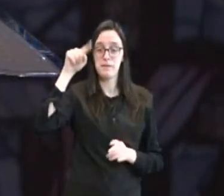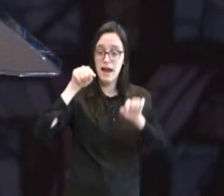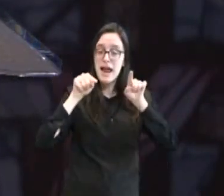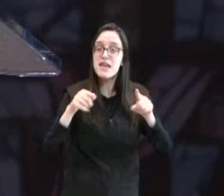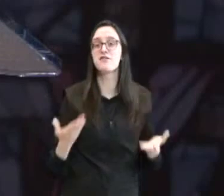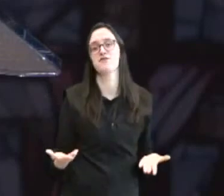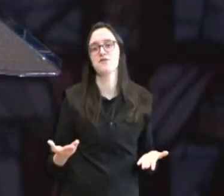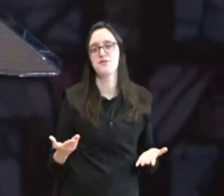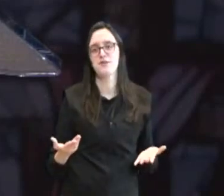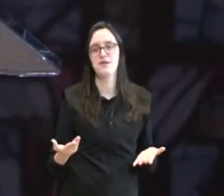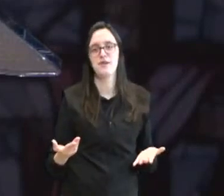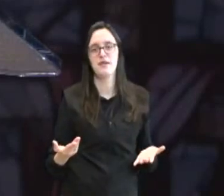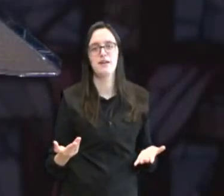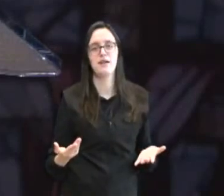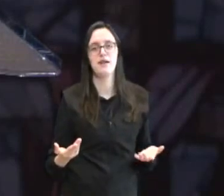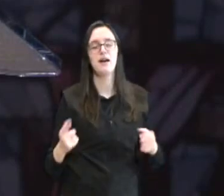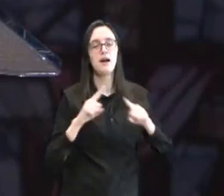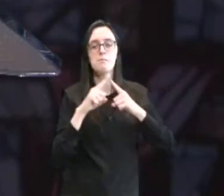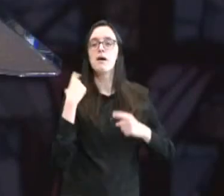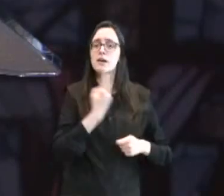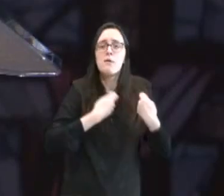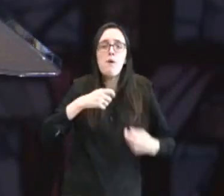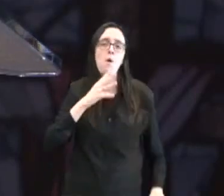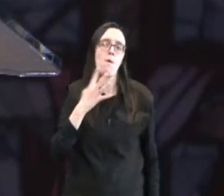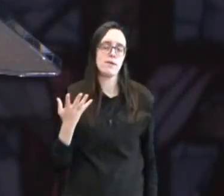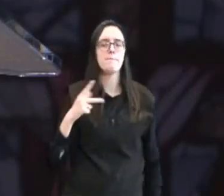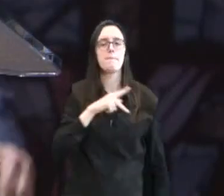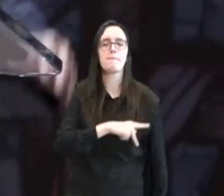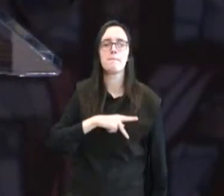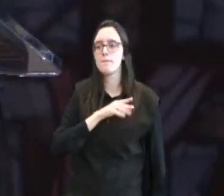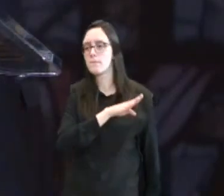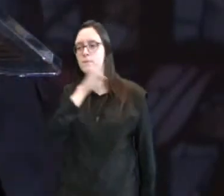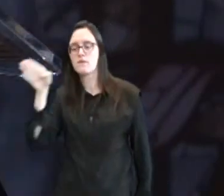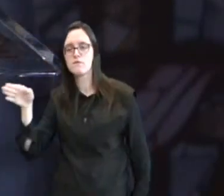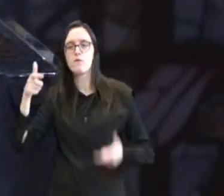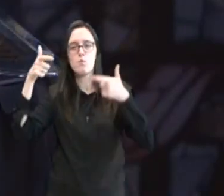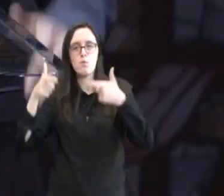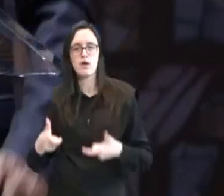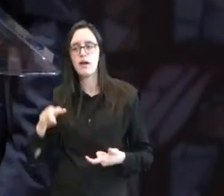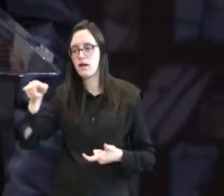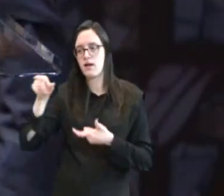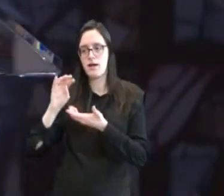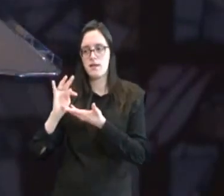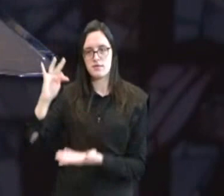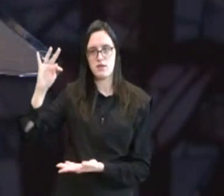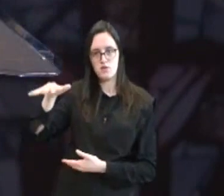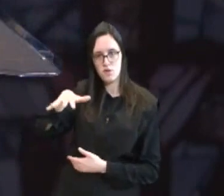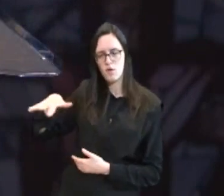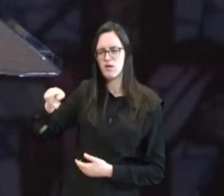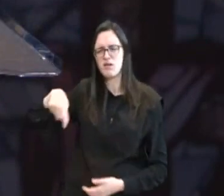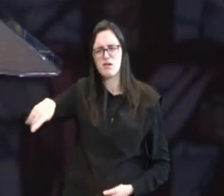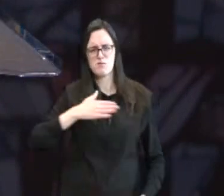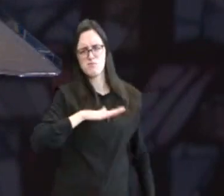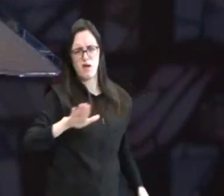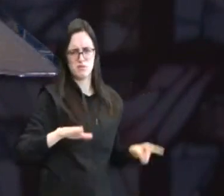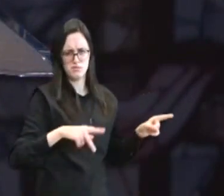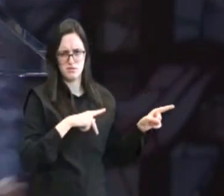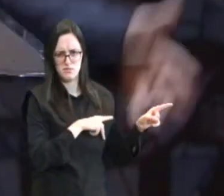Nós precisamos conhecer. Paulo foi pregar em Tessalônica e os tessalonicenses não gostaram de